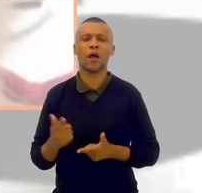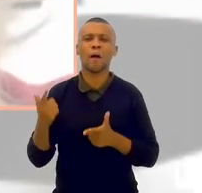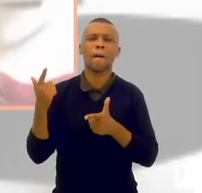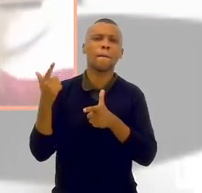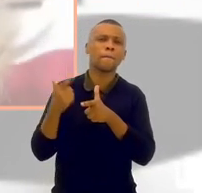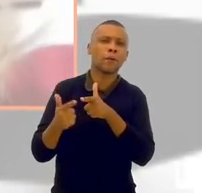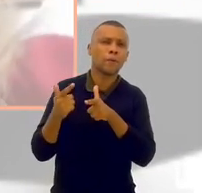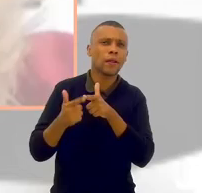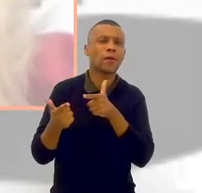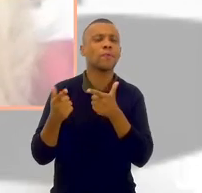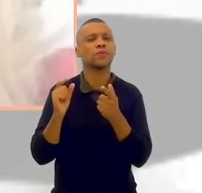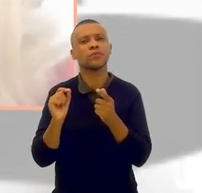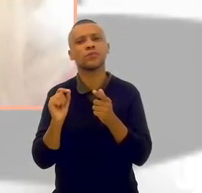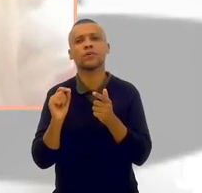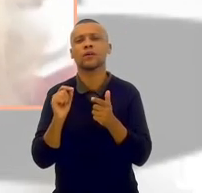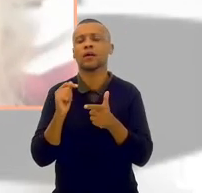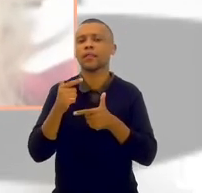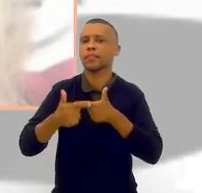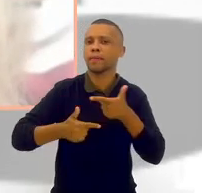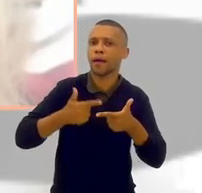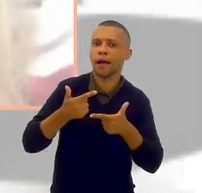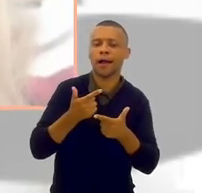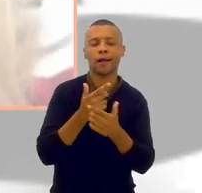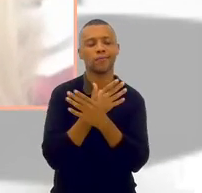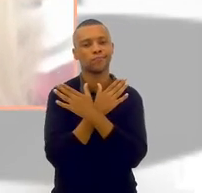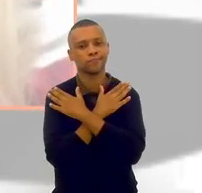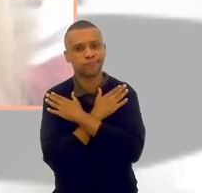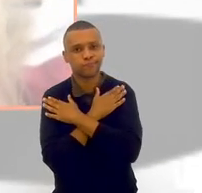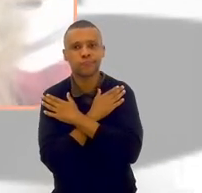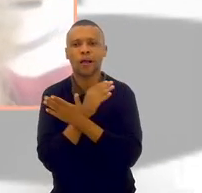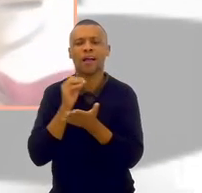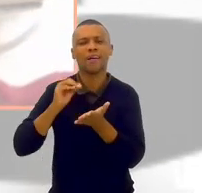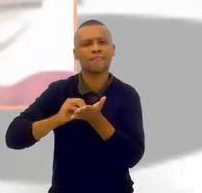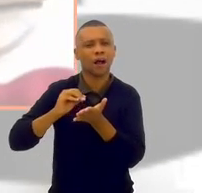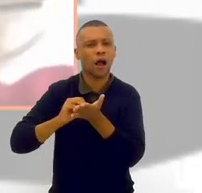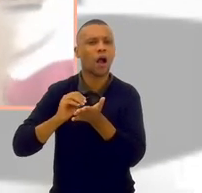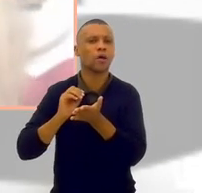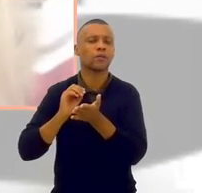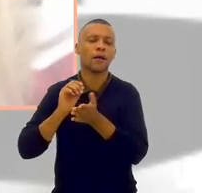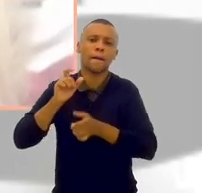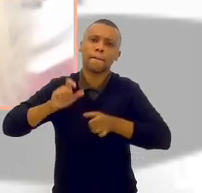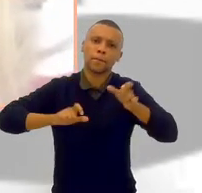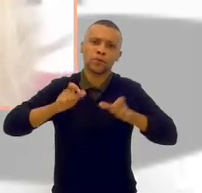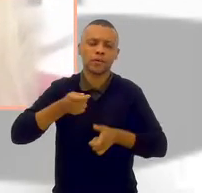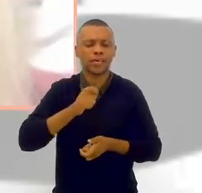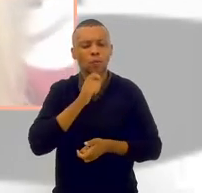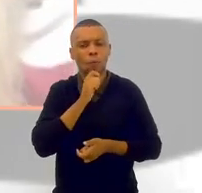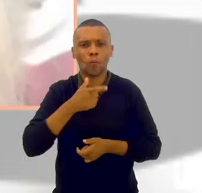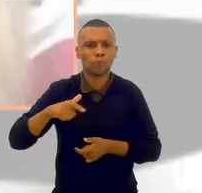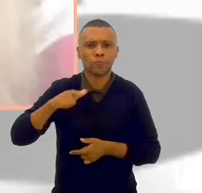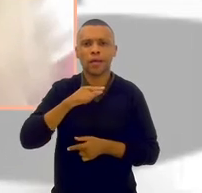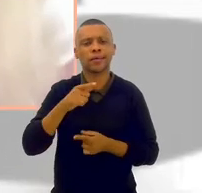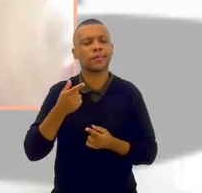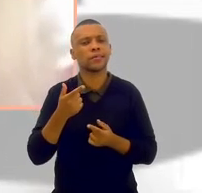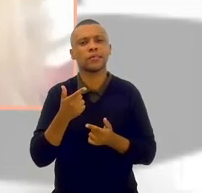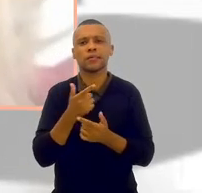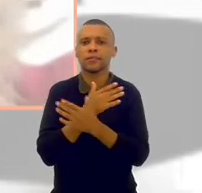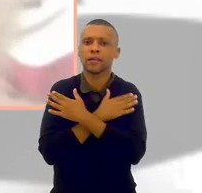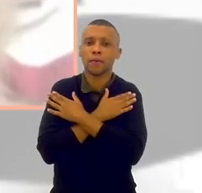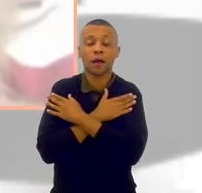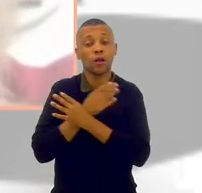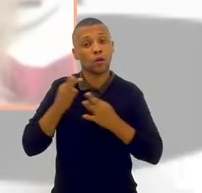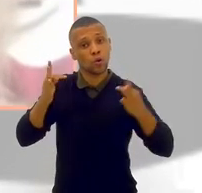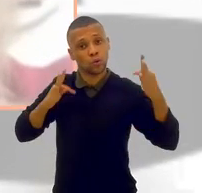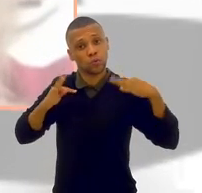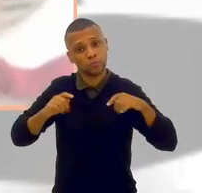por problemas de emprego, falta de emprego, né, que nós temos, pessoas desqualificadas às vezes para o emprego, não, e o